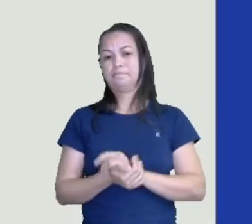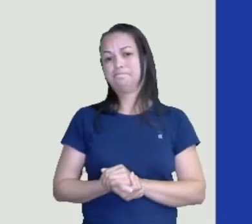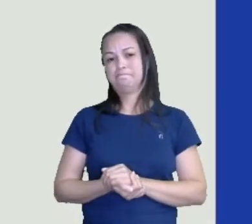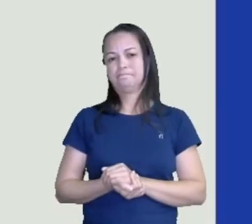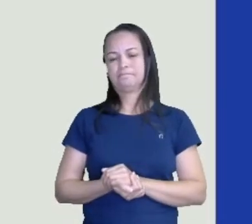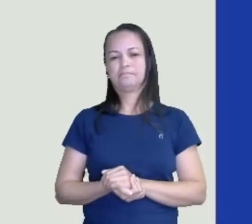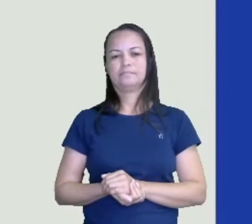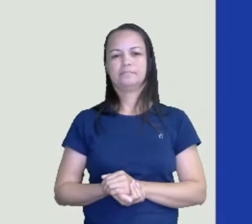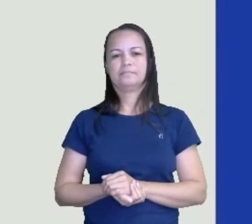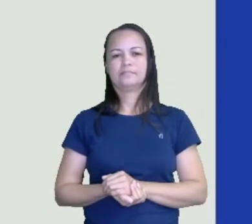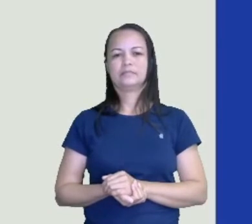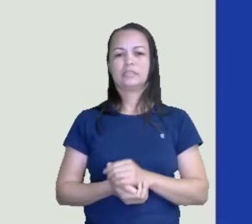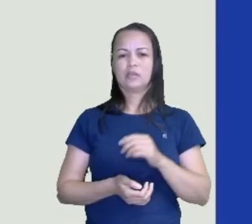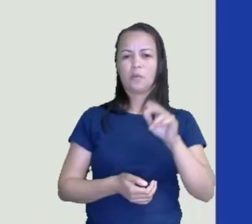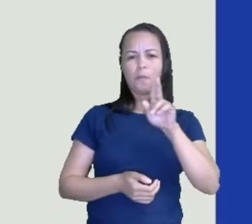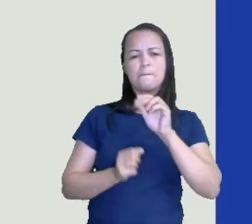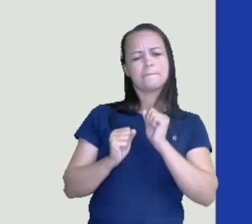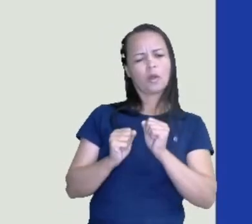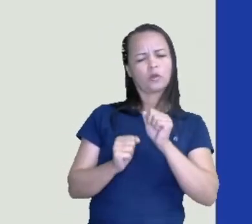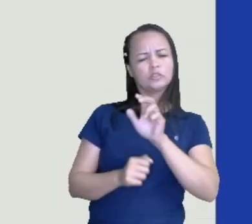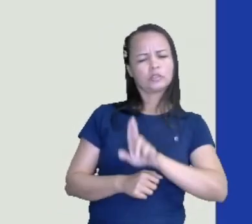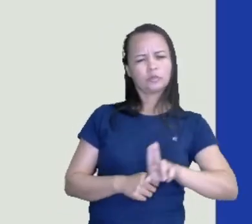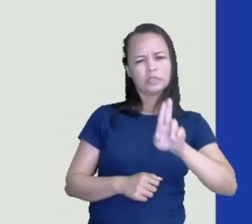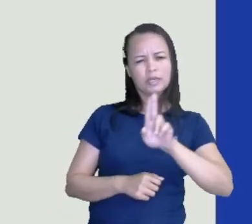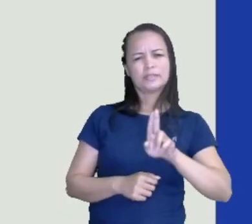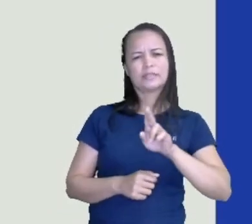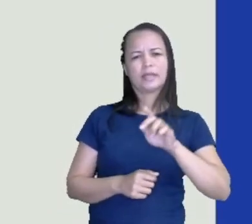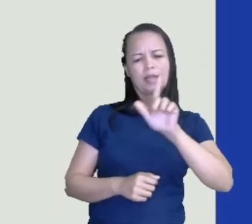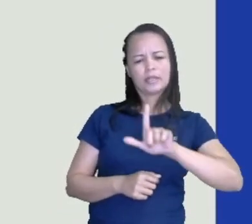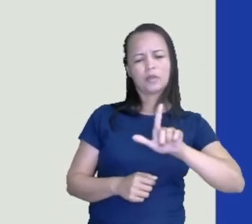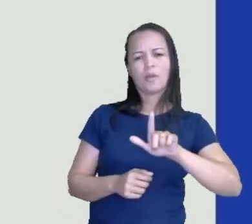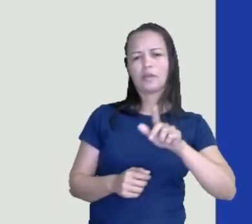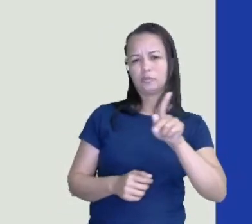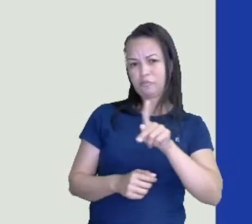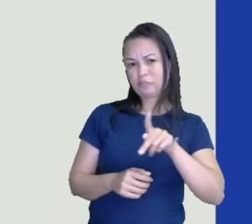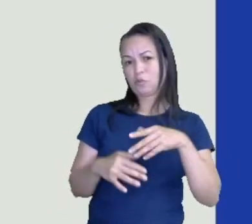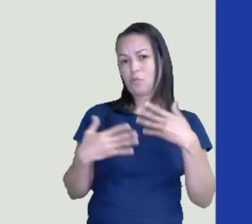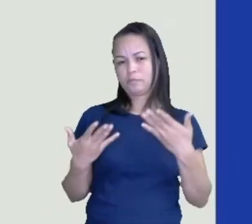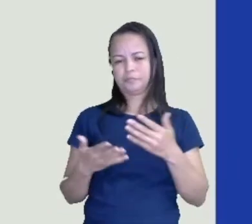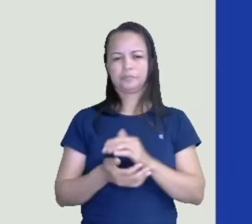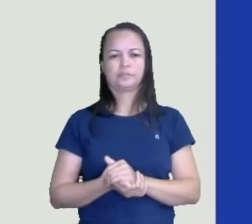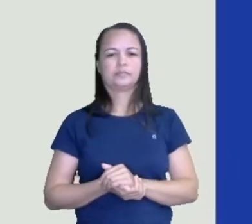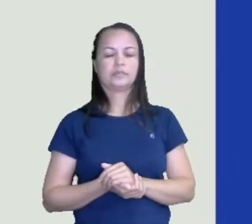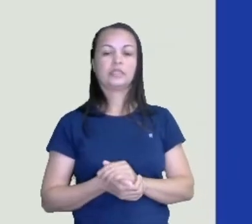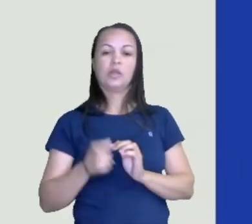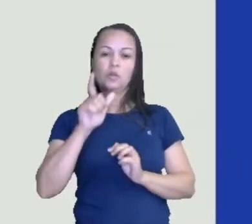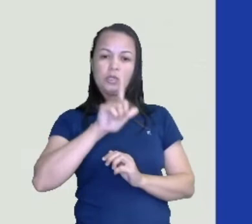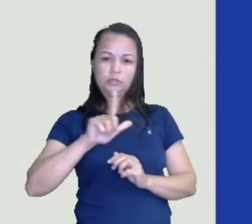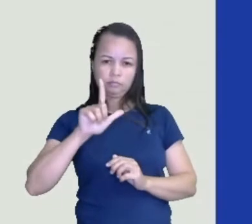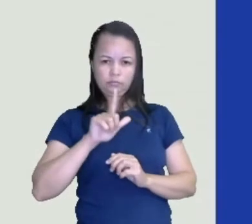pode ser utilizada? Vamos trabalhar? O sentido literal denotativo é o